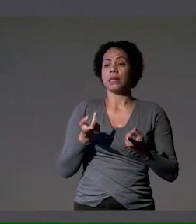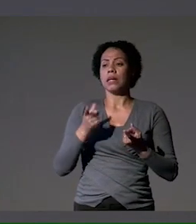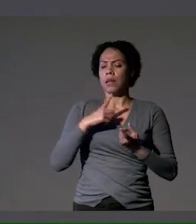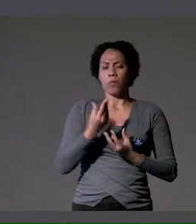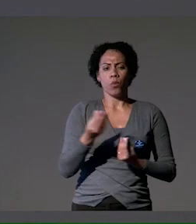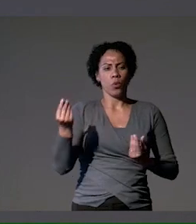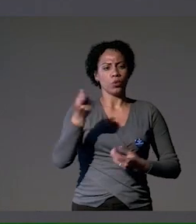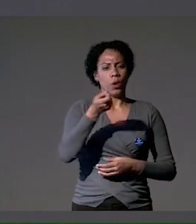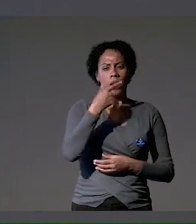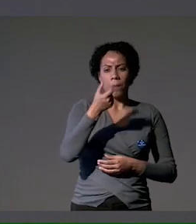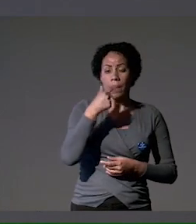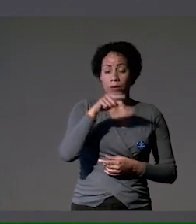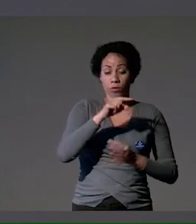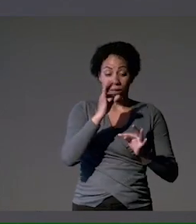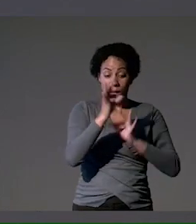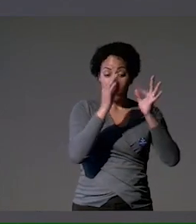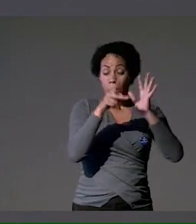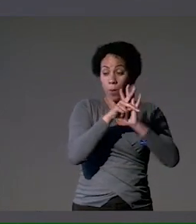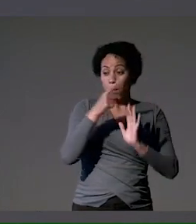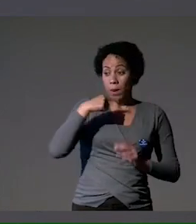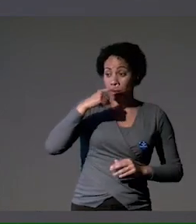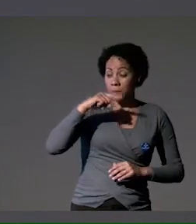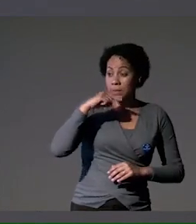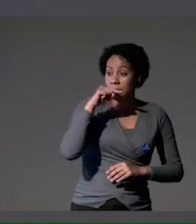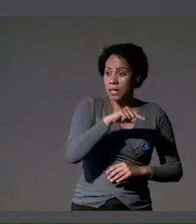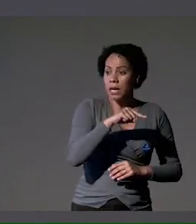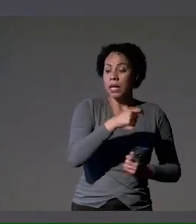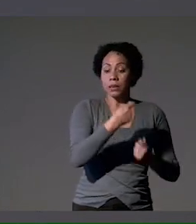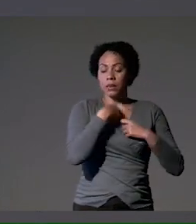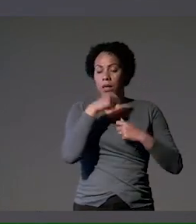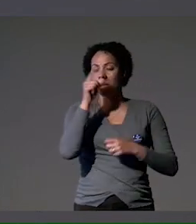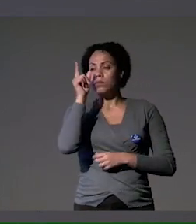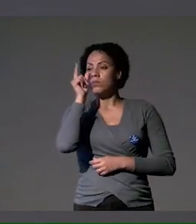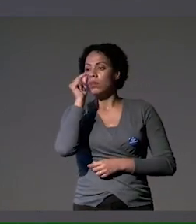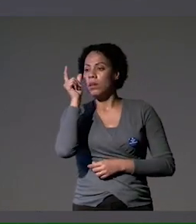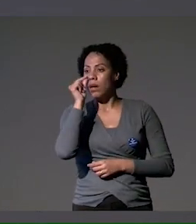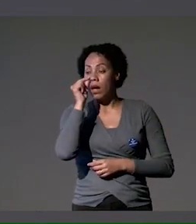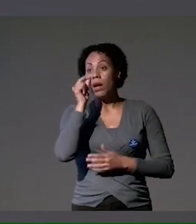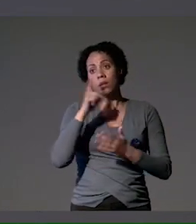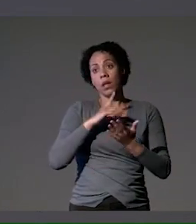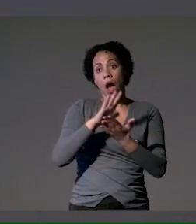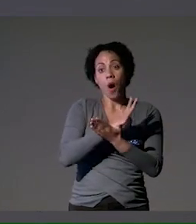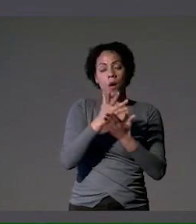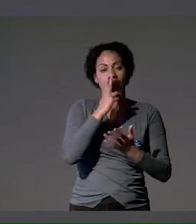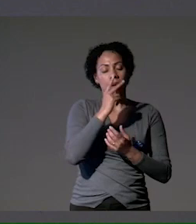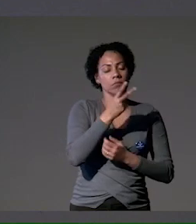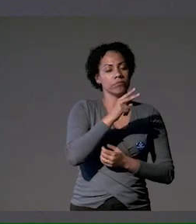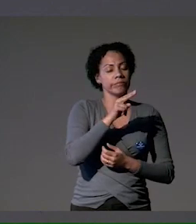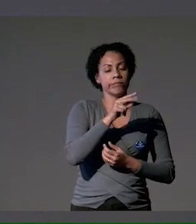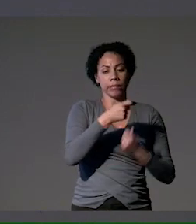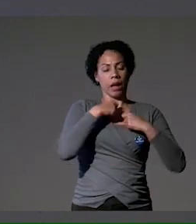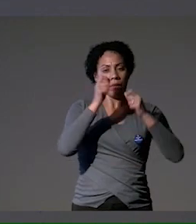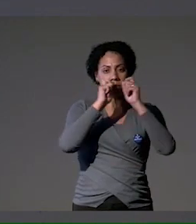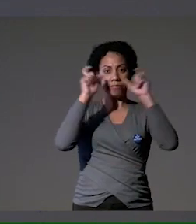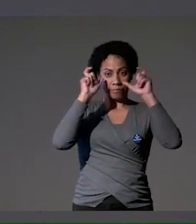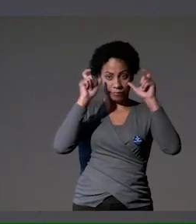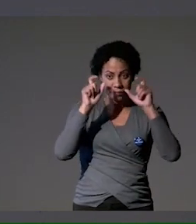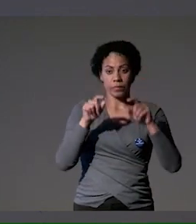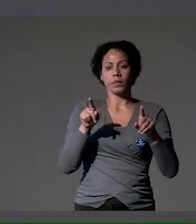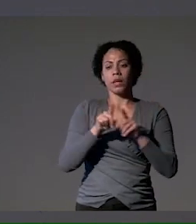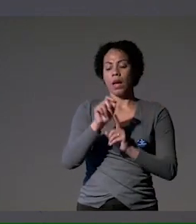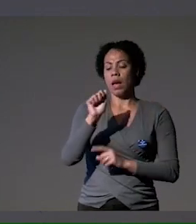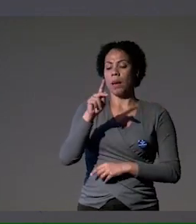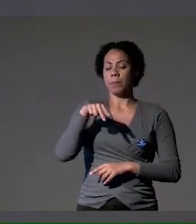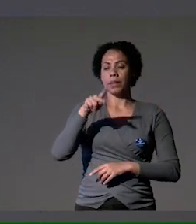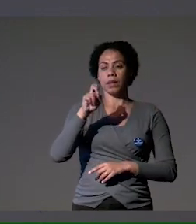dos remédios que tratam a epilepsia levam a sono, alguns, ao contrário, acordam. Apneia obstrutiva